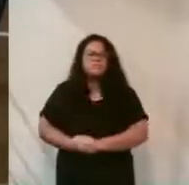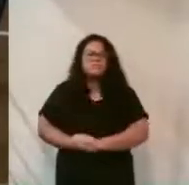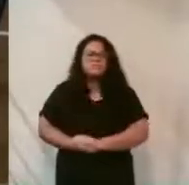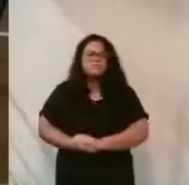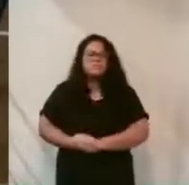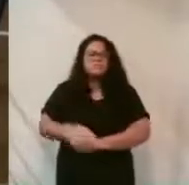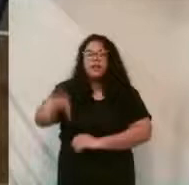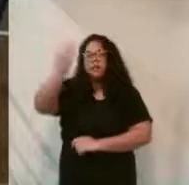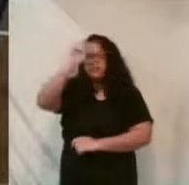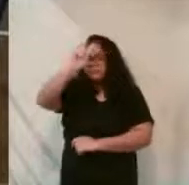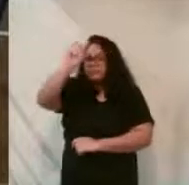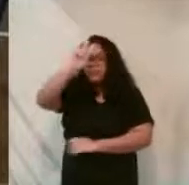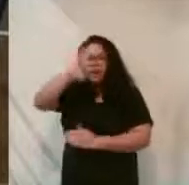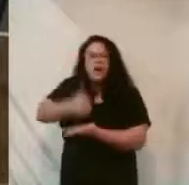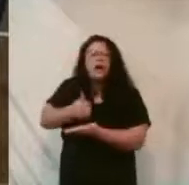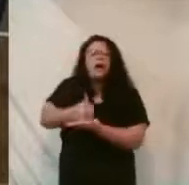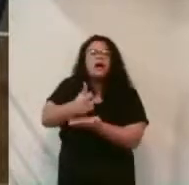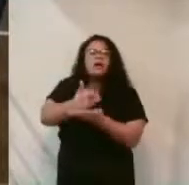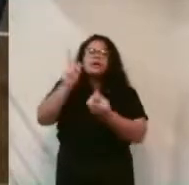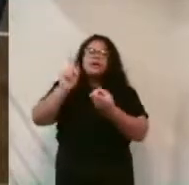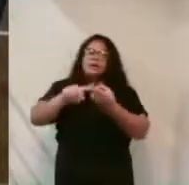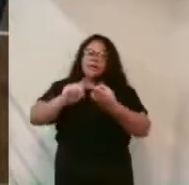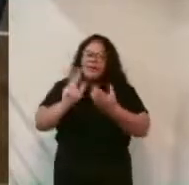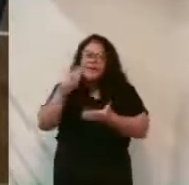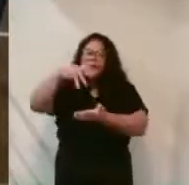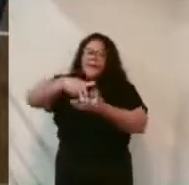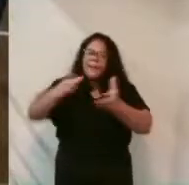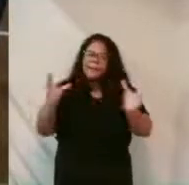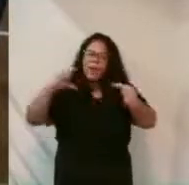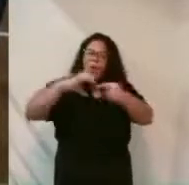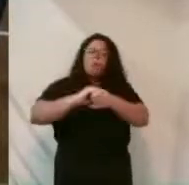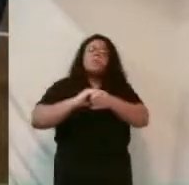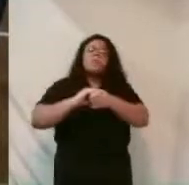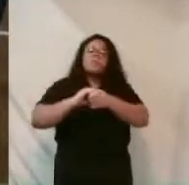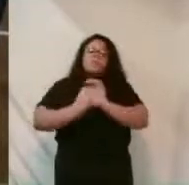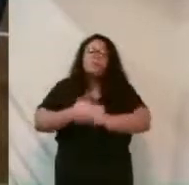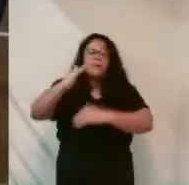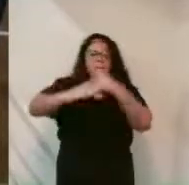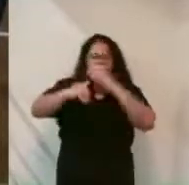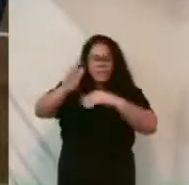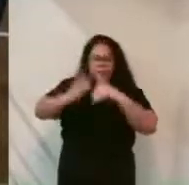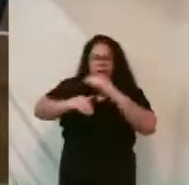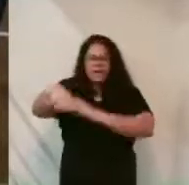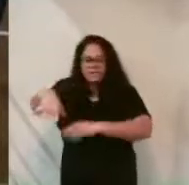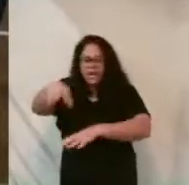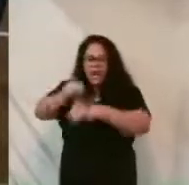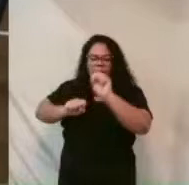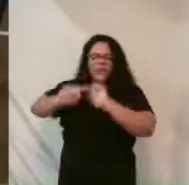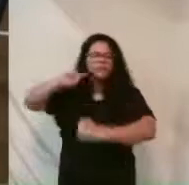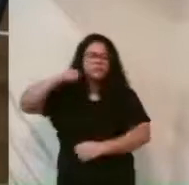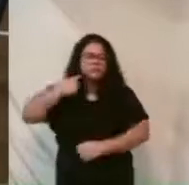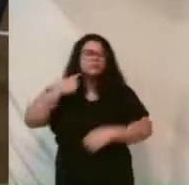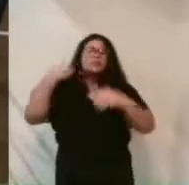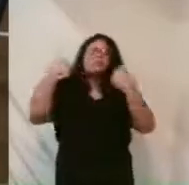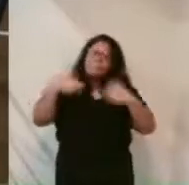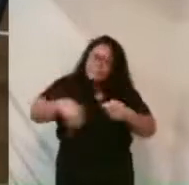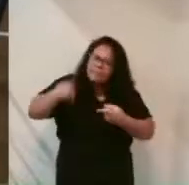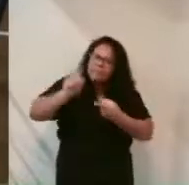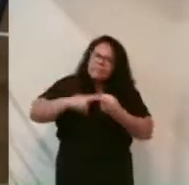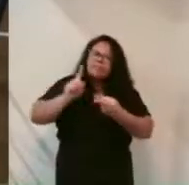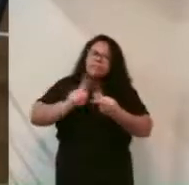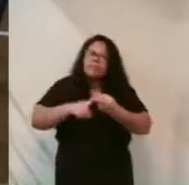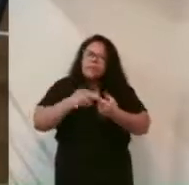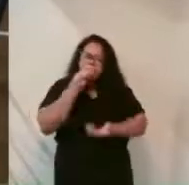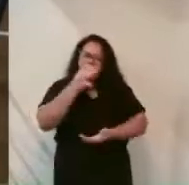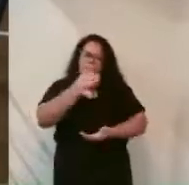esquecendo, novamente, aqui do protagonismo das cooperativas de catadores e associação de catadores, que têm que ser ouvidas em cada um desses